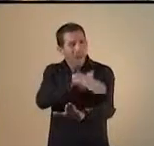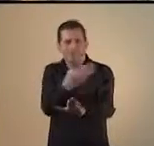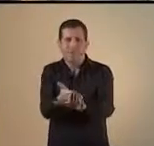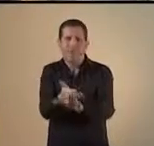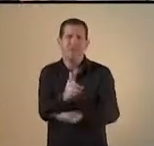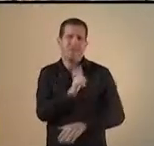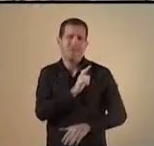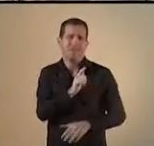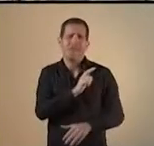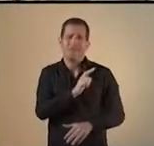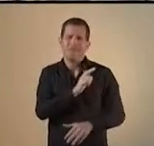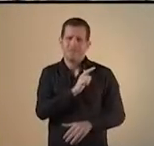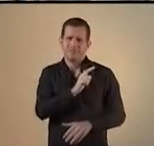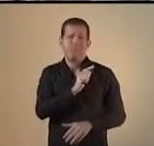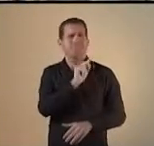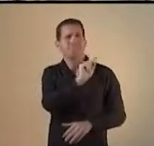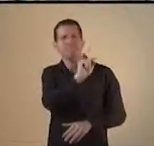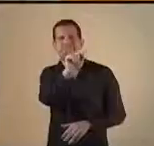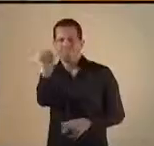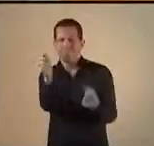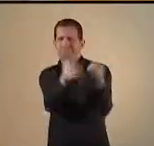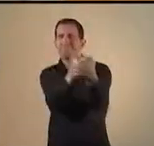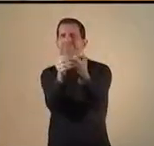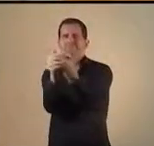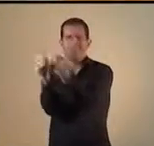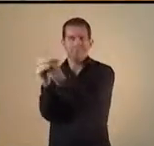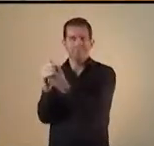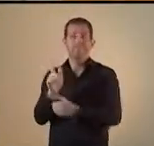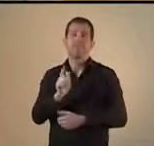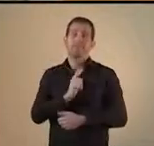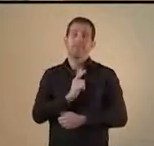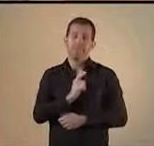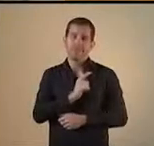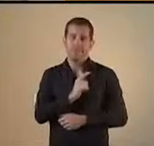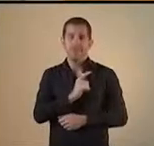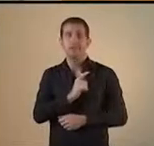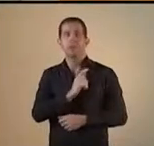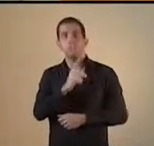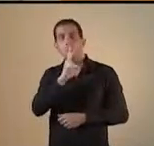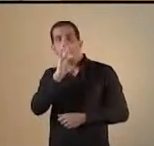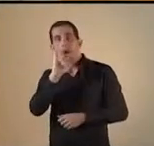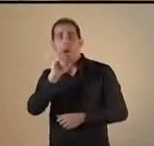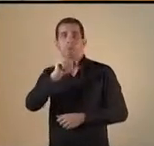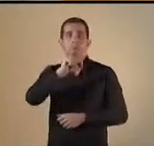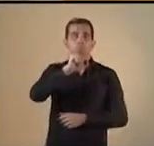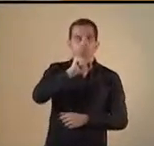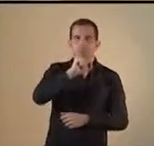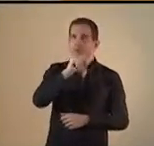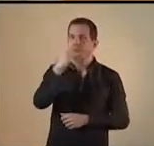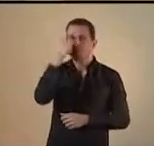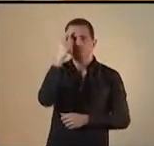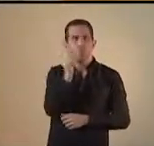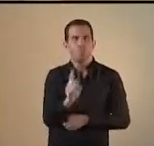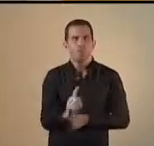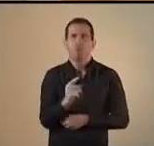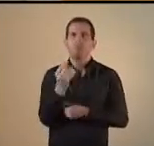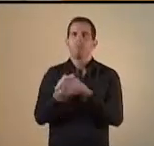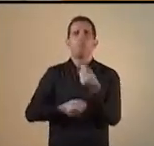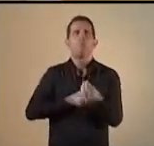hoje nós temos isso. Né? Até hoje nós temos isso e as crianças são escondidas, os pais não sabem como